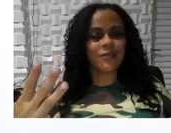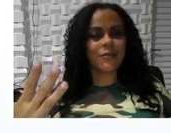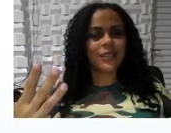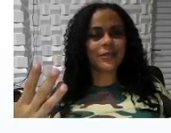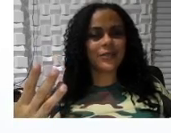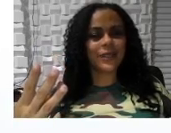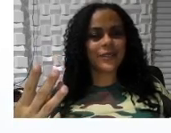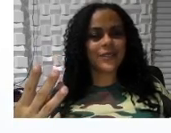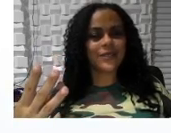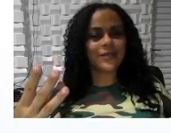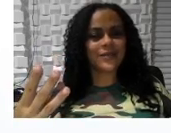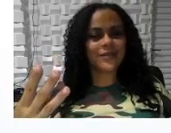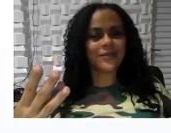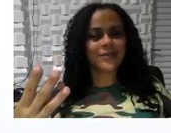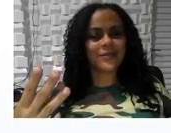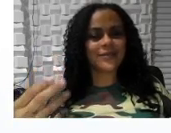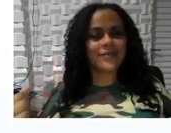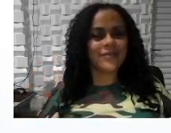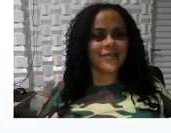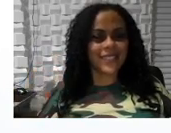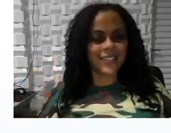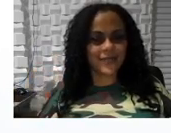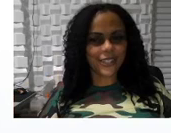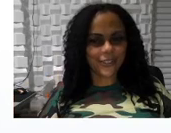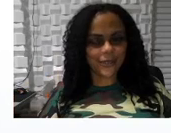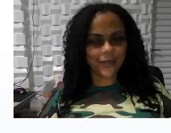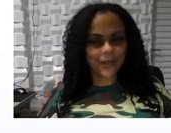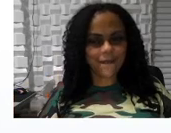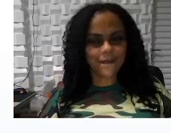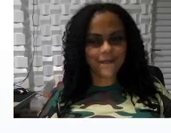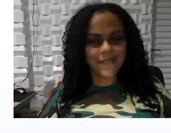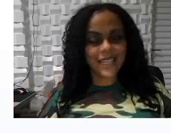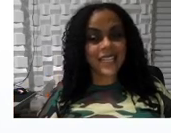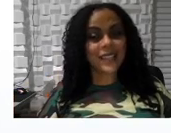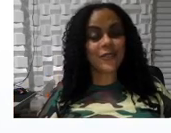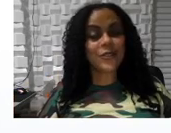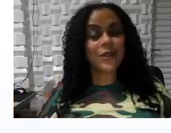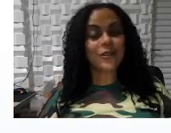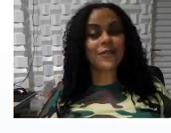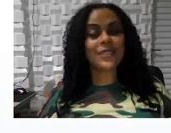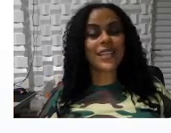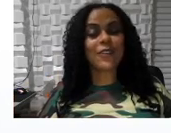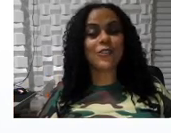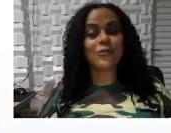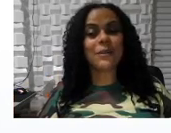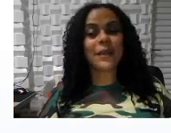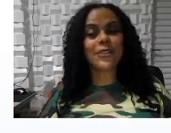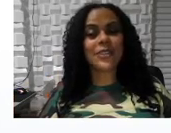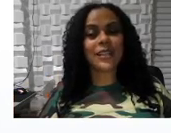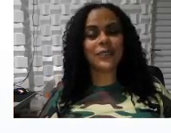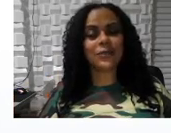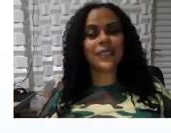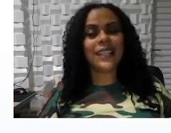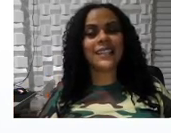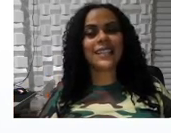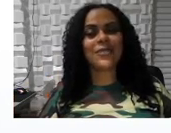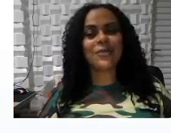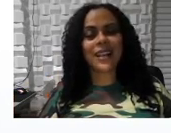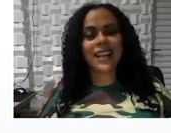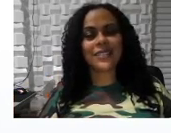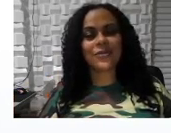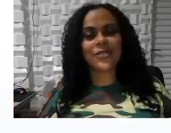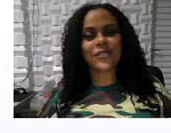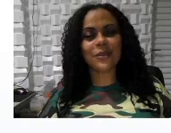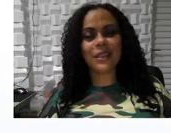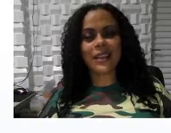4 anos. Que divertido, não? Então, espero que você continue praticando na sua casa com